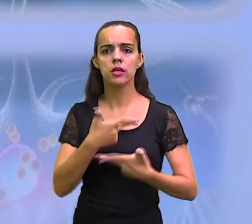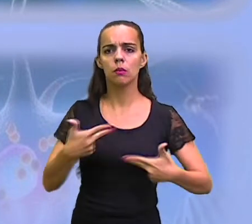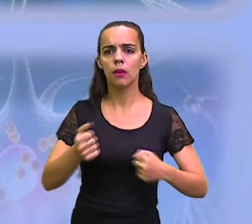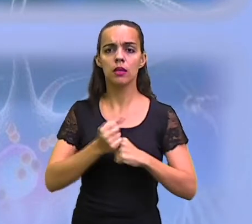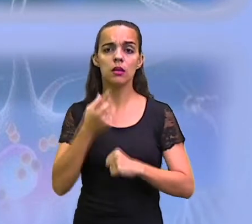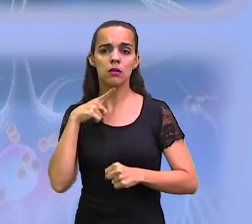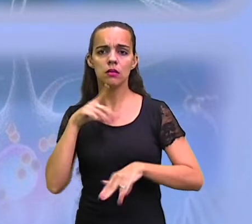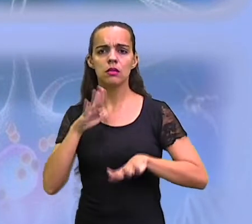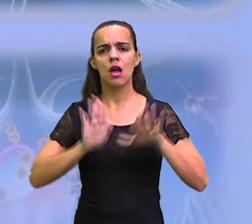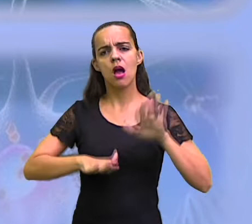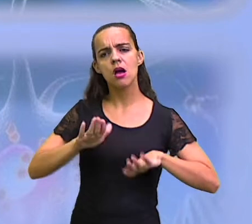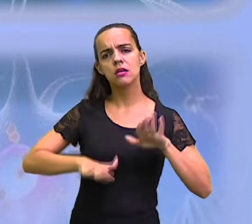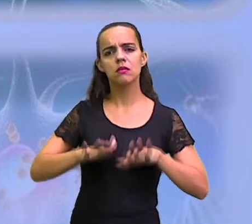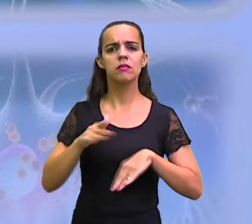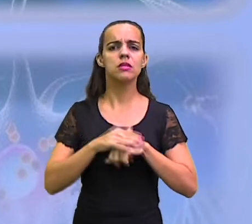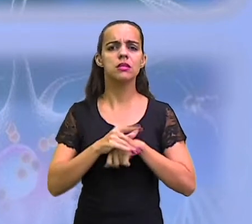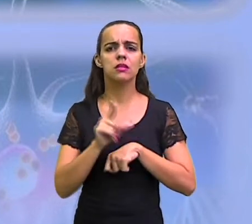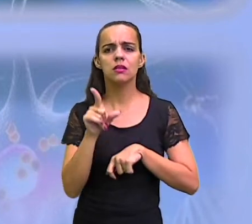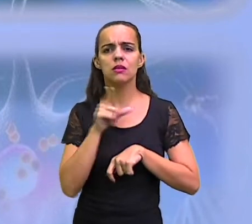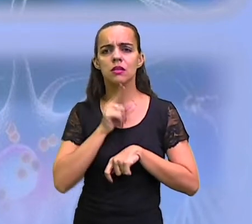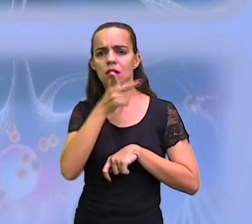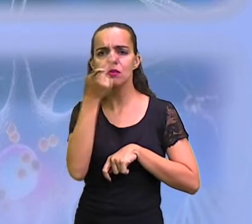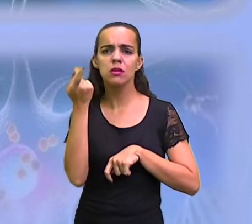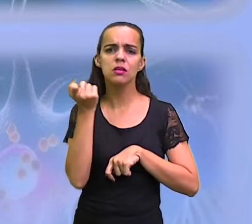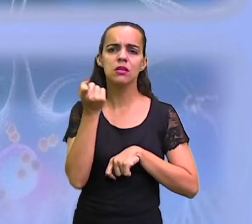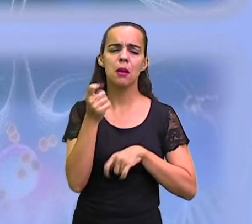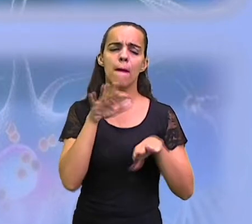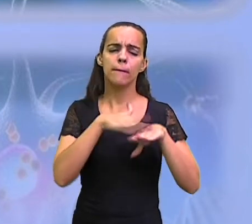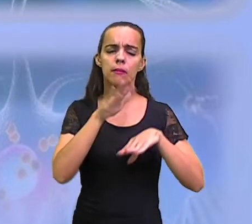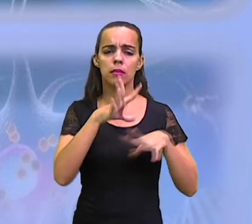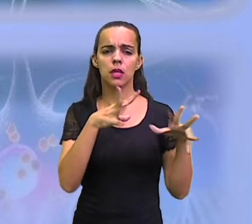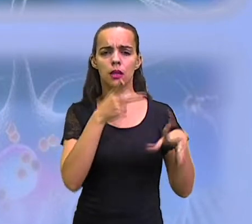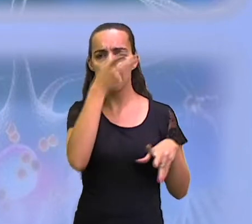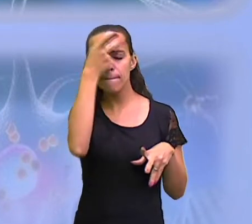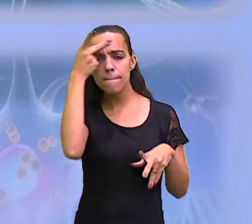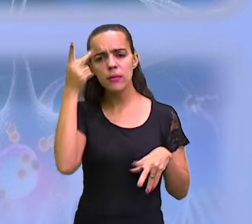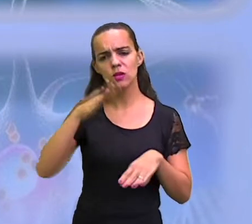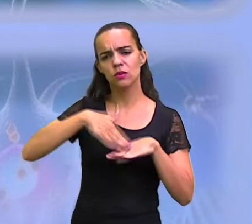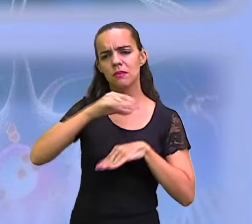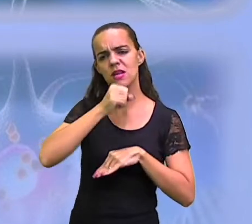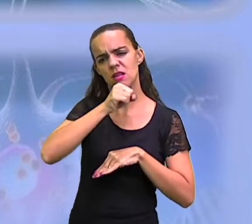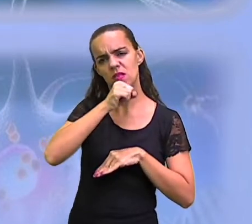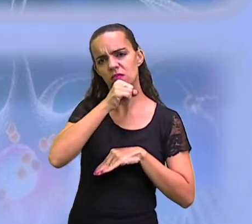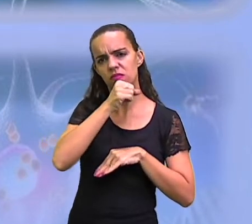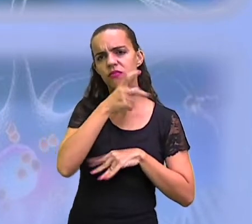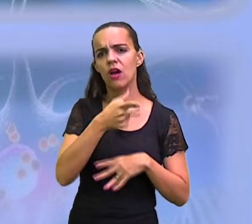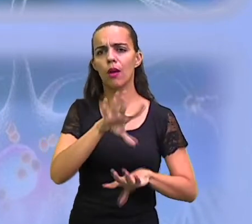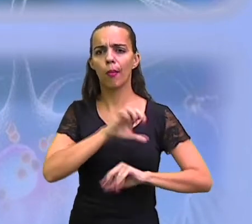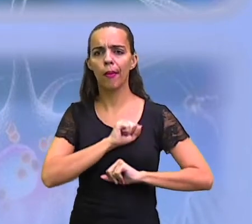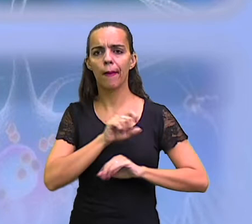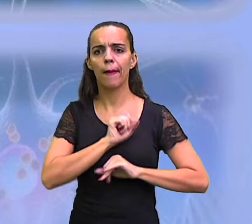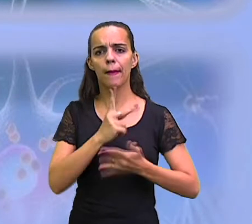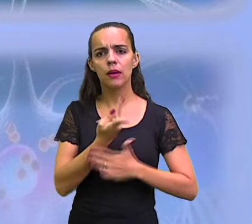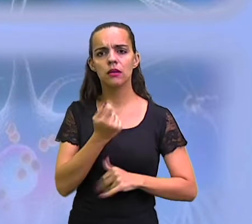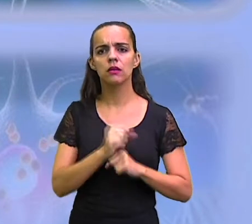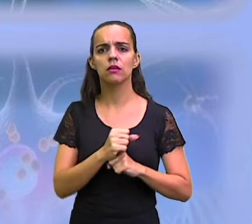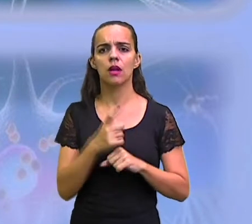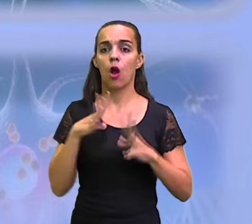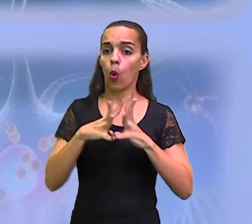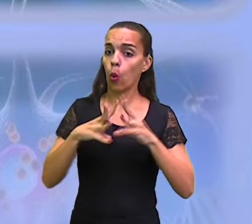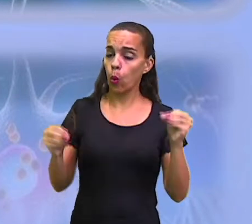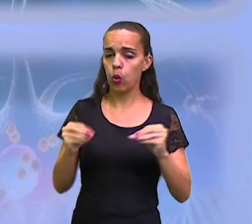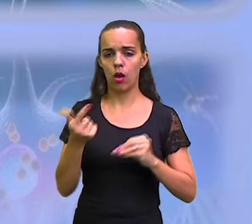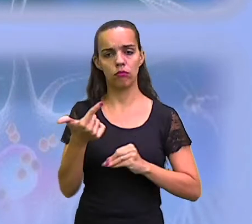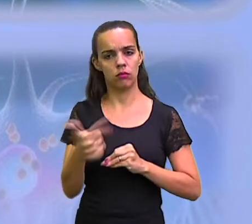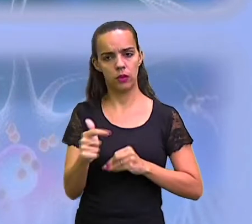grande maioria das vezes, acomete pessoas idosas. O problema não é que não tem cura, mas conta